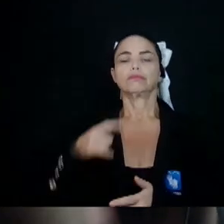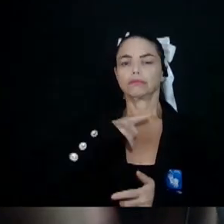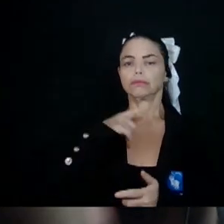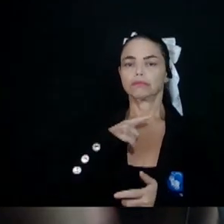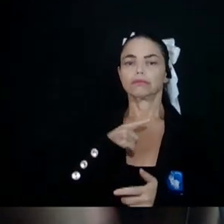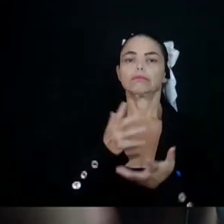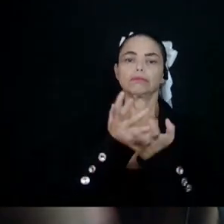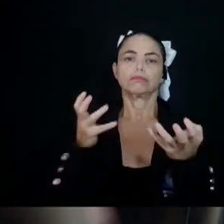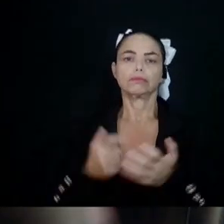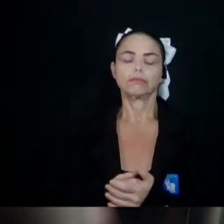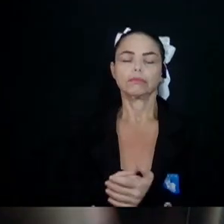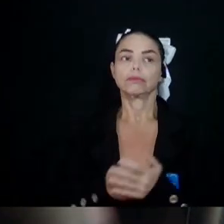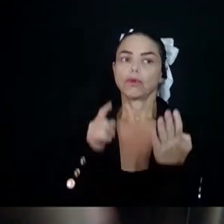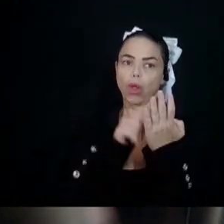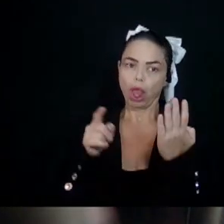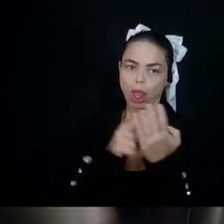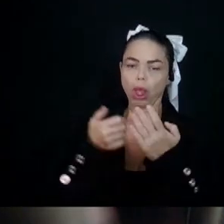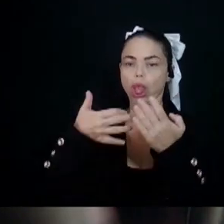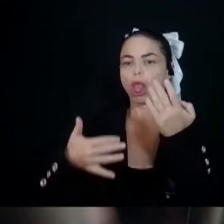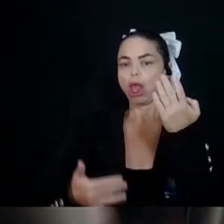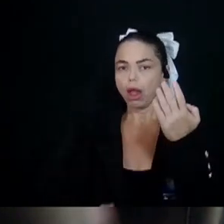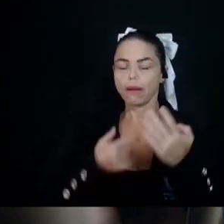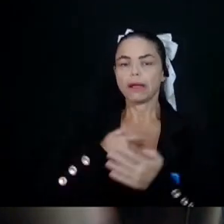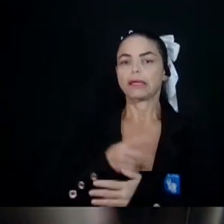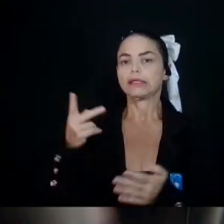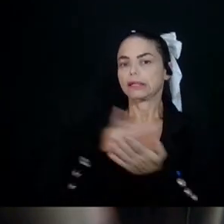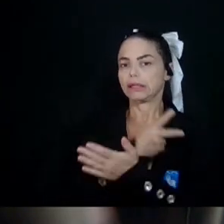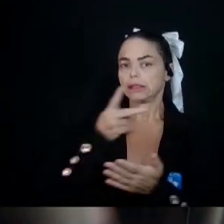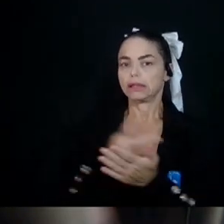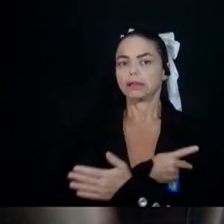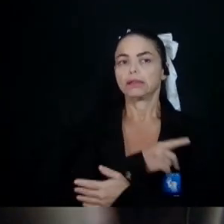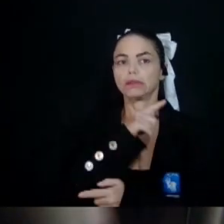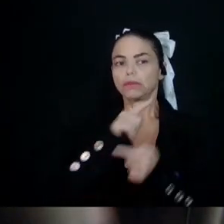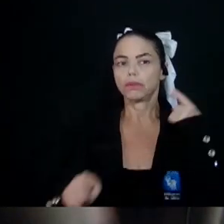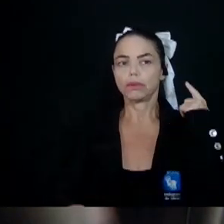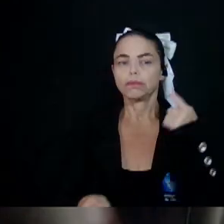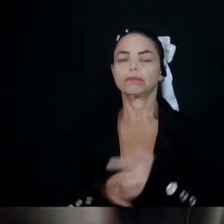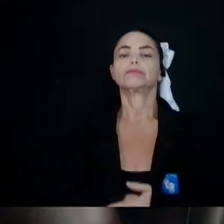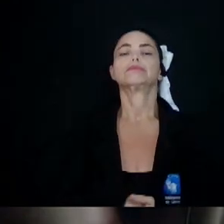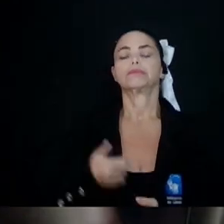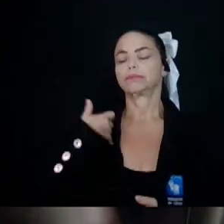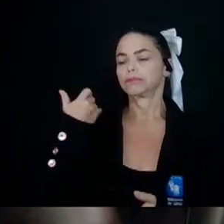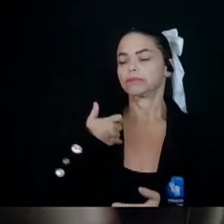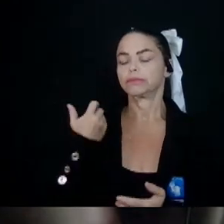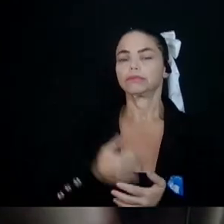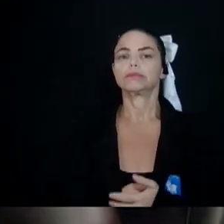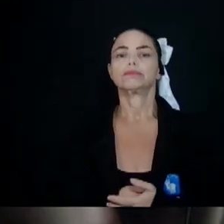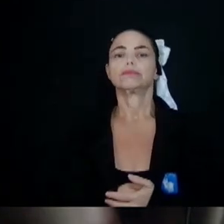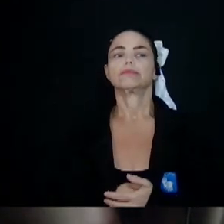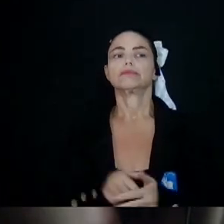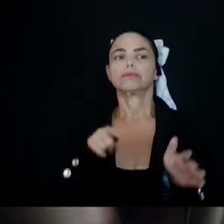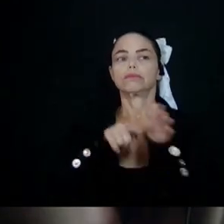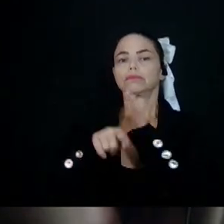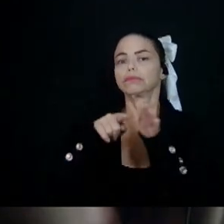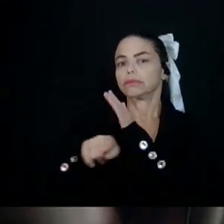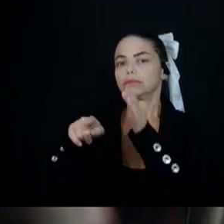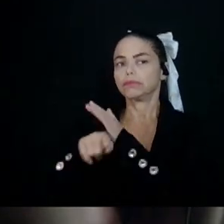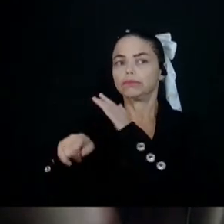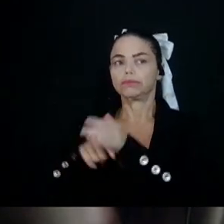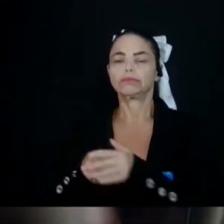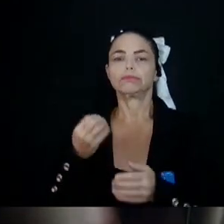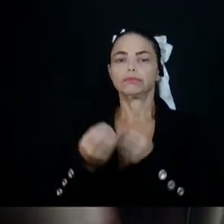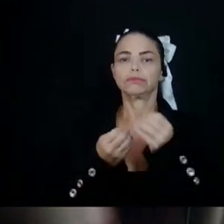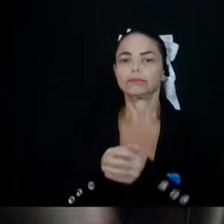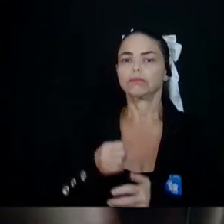muitos conteúdos impróprios para a idade, colocando aí muitas questões como o